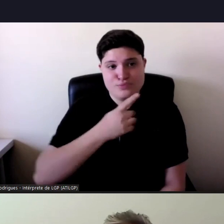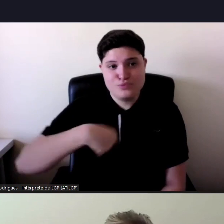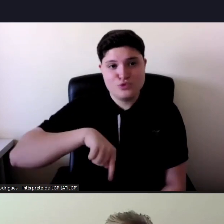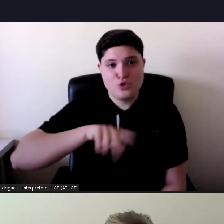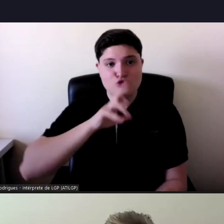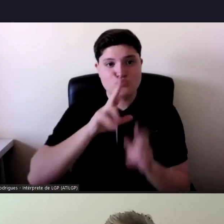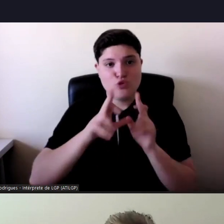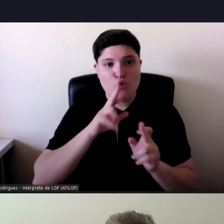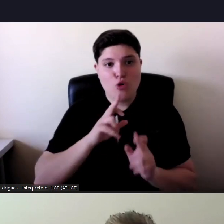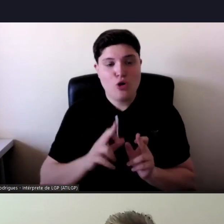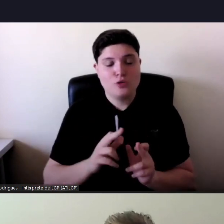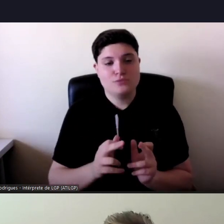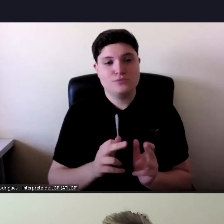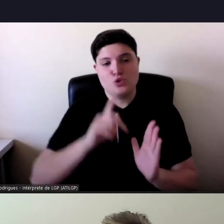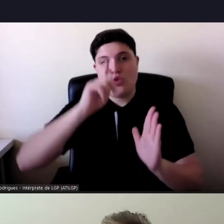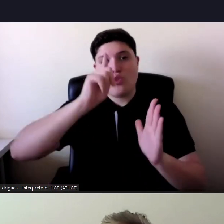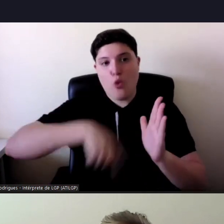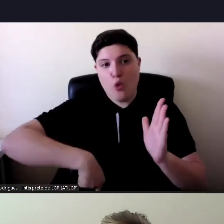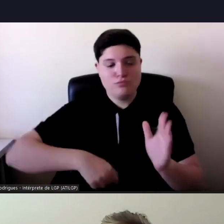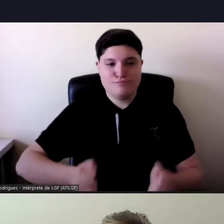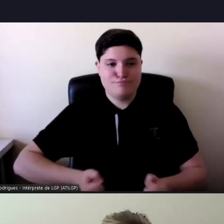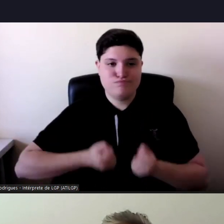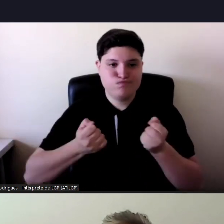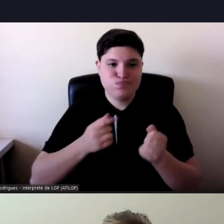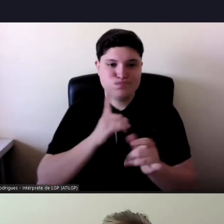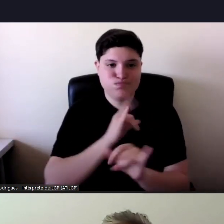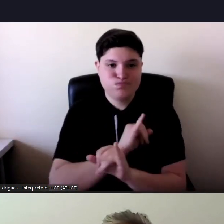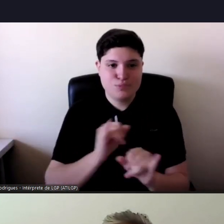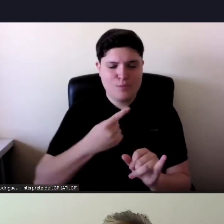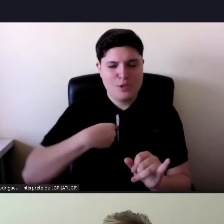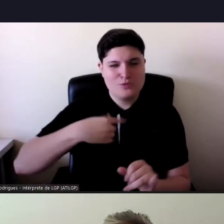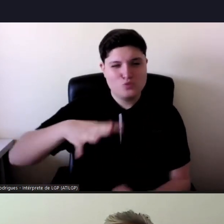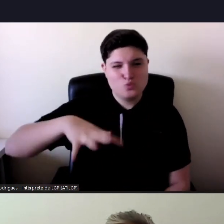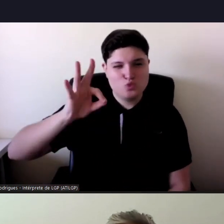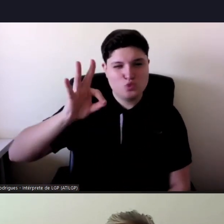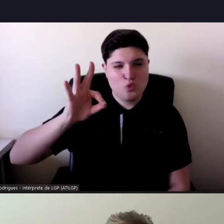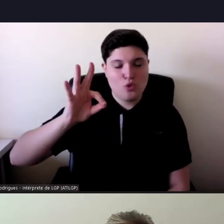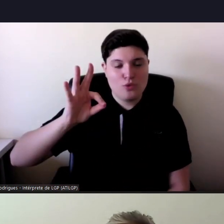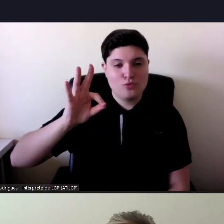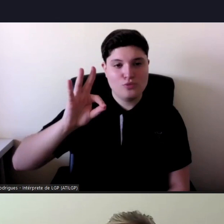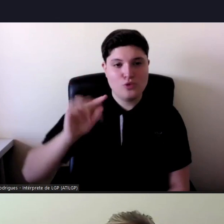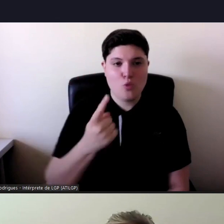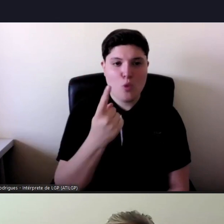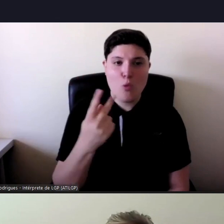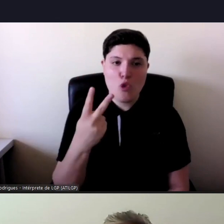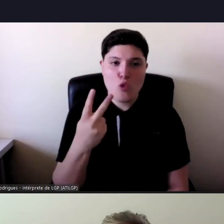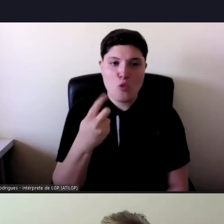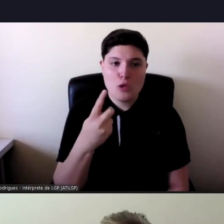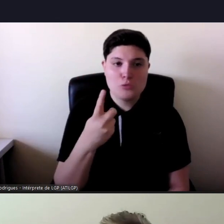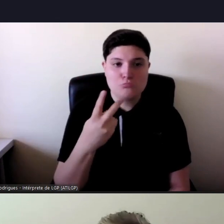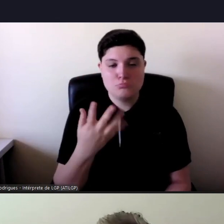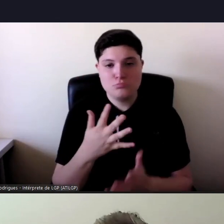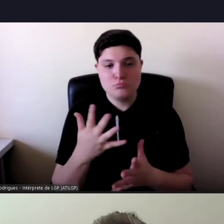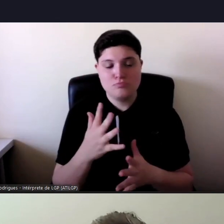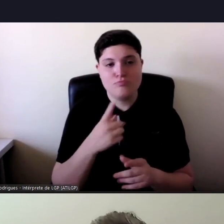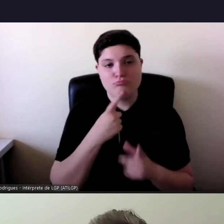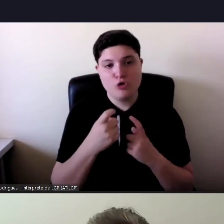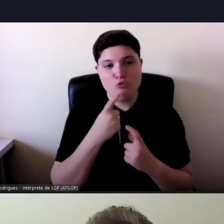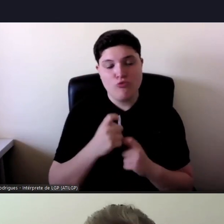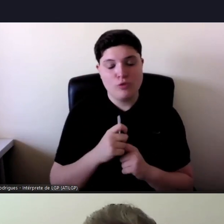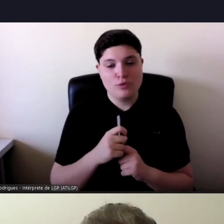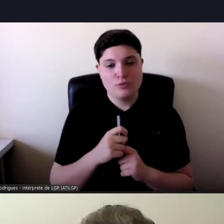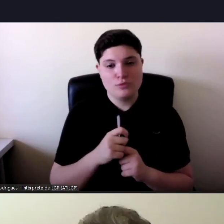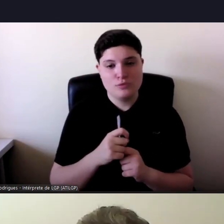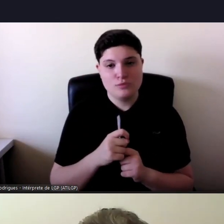a neutralizar fluxos, sem irmos à questão de mexer no estoque. Ora bem, o resultado